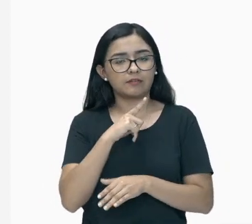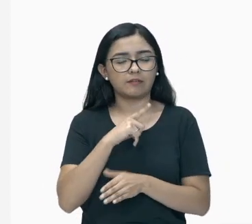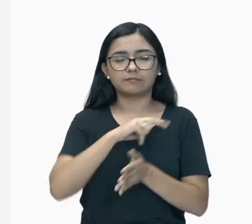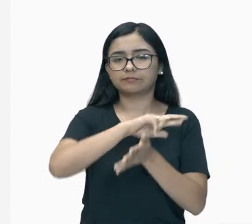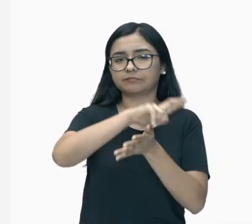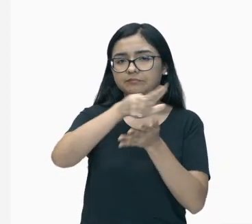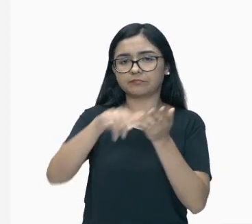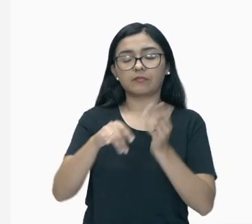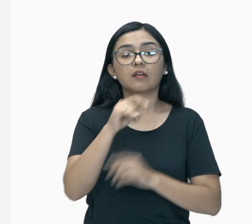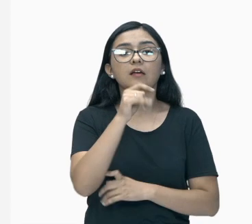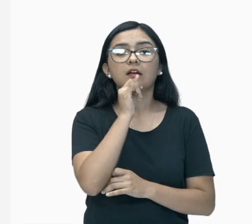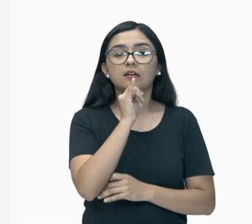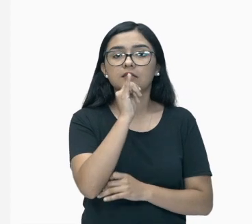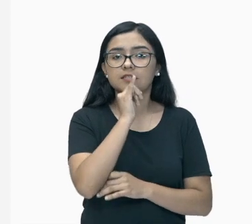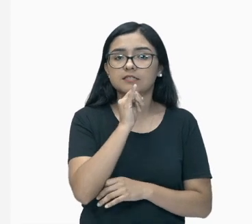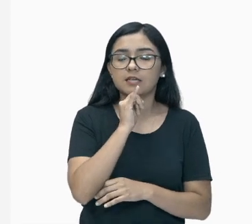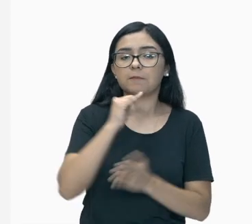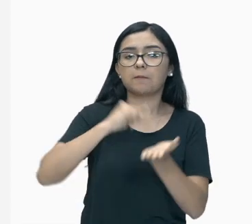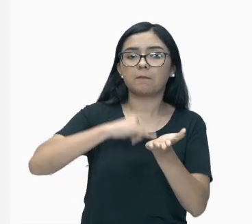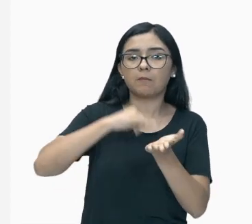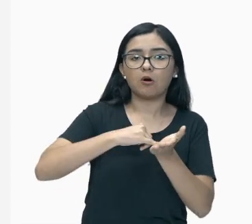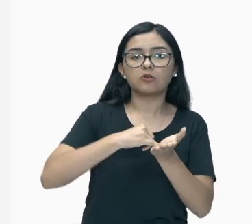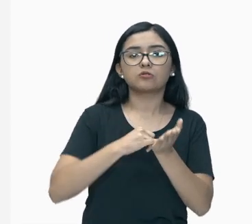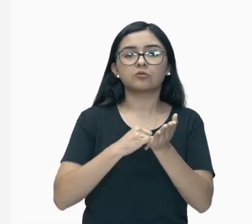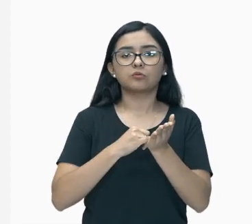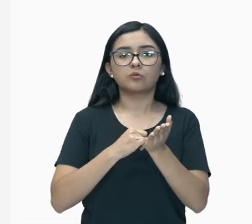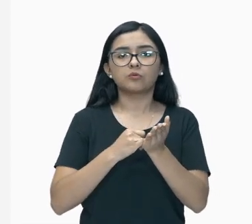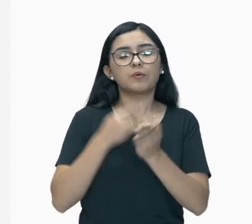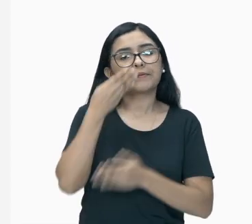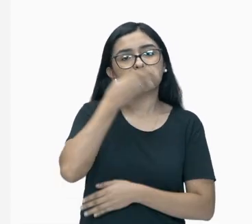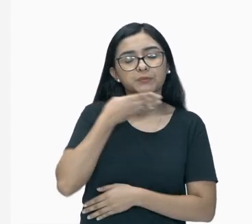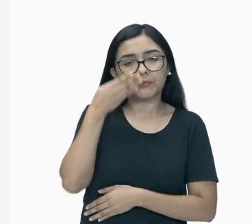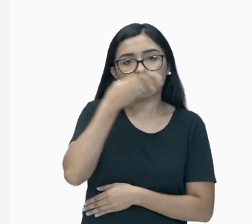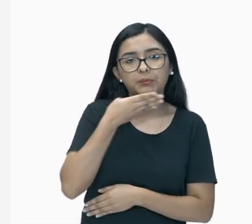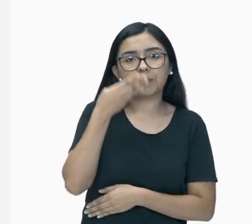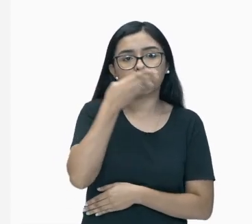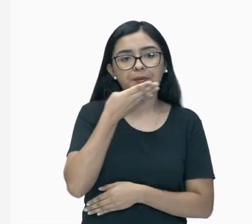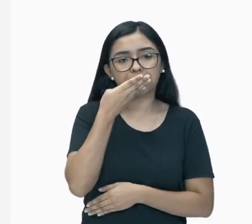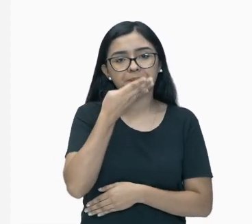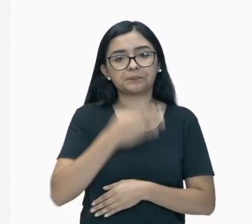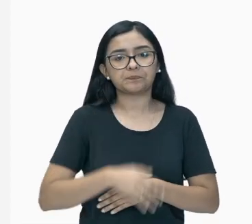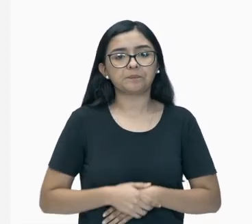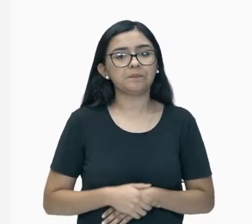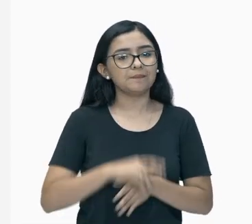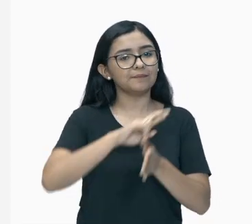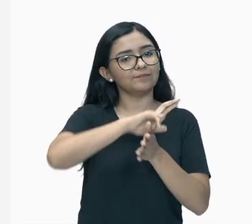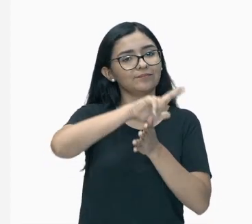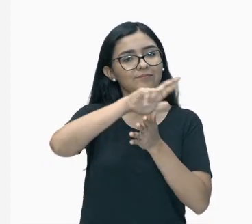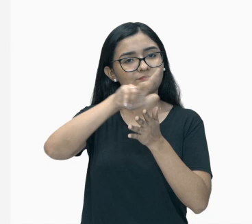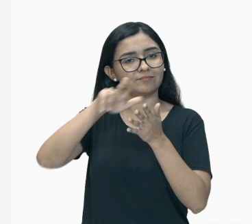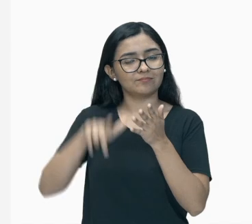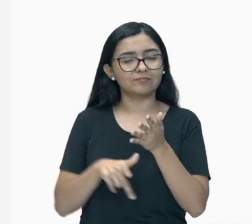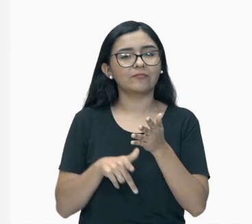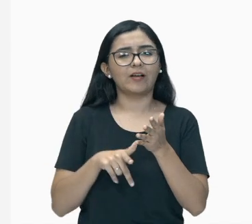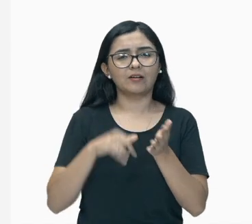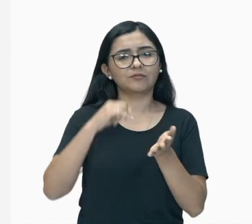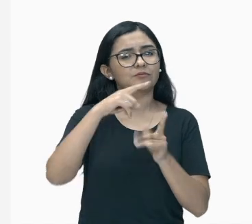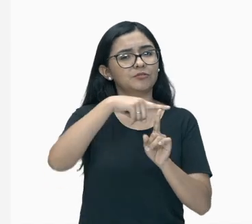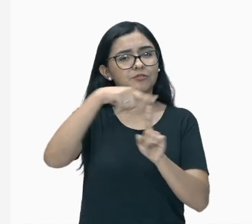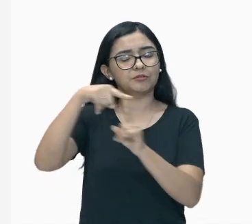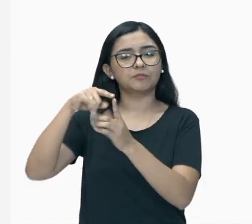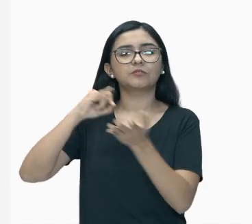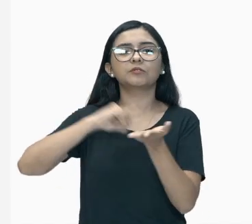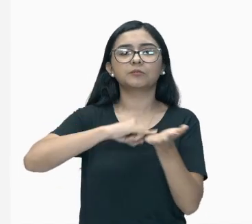por exemplo, do açúcar, né? E entre esses aí, ela